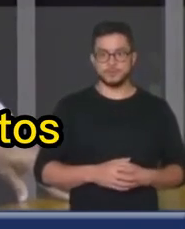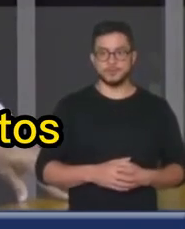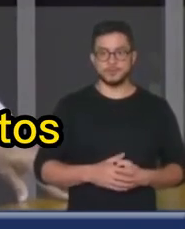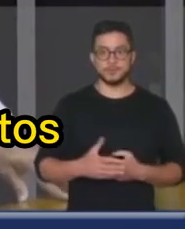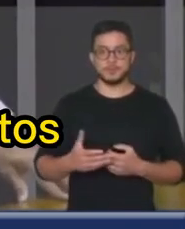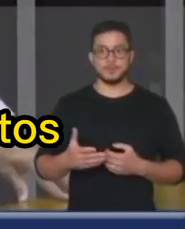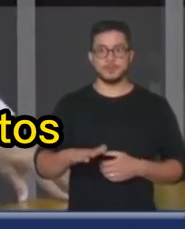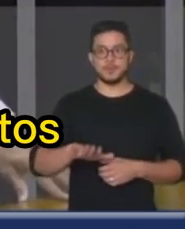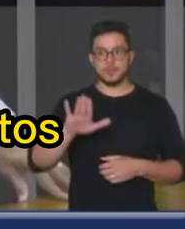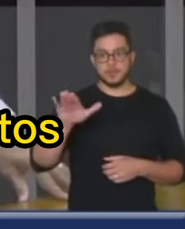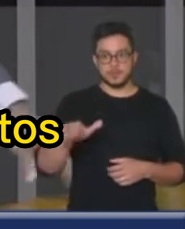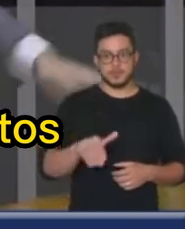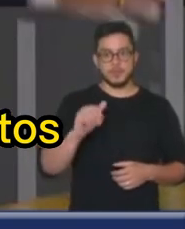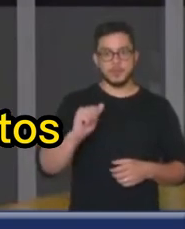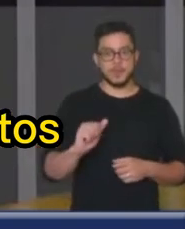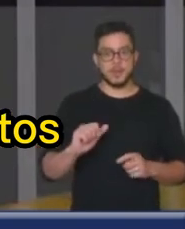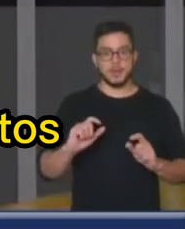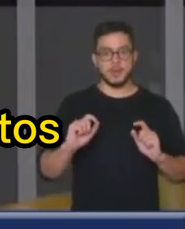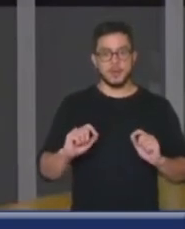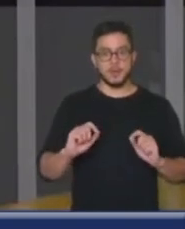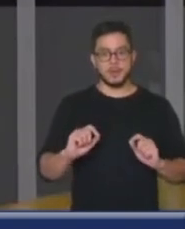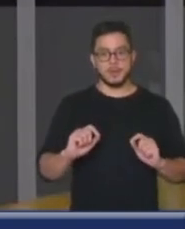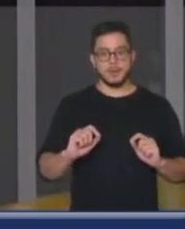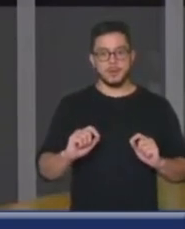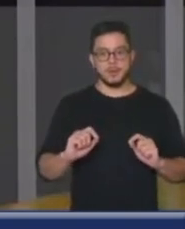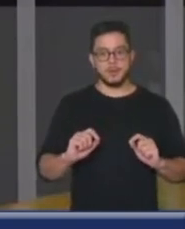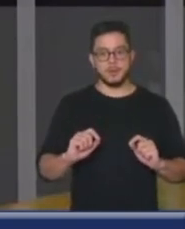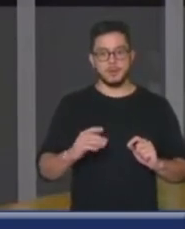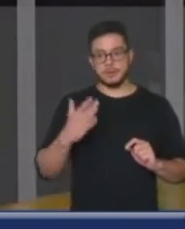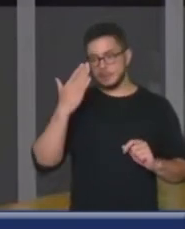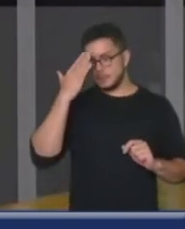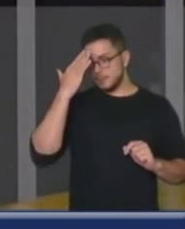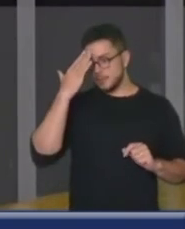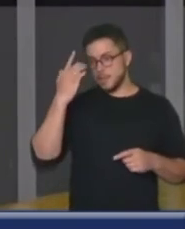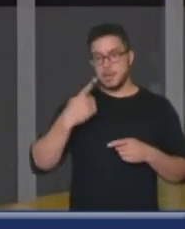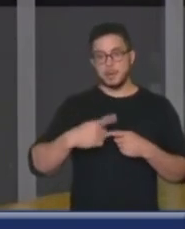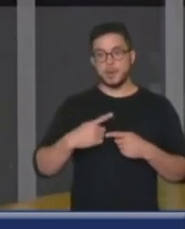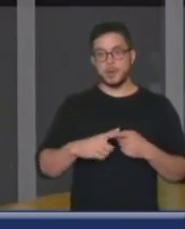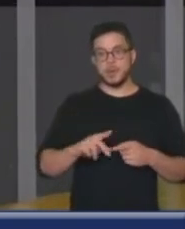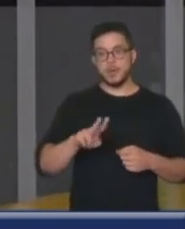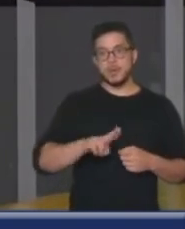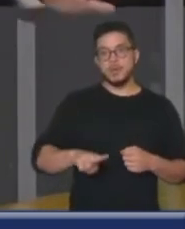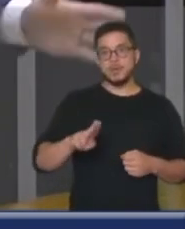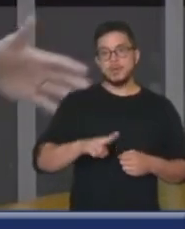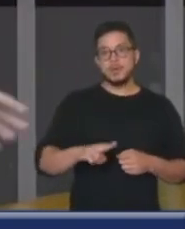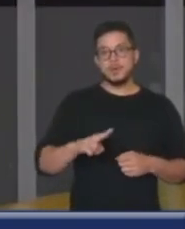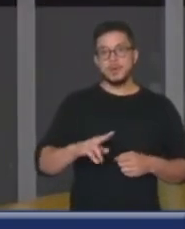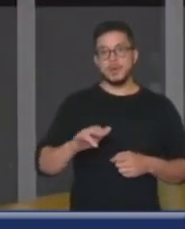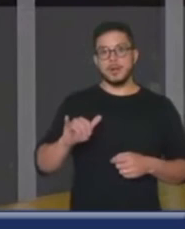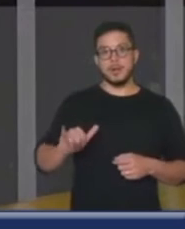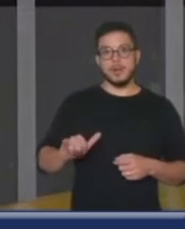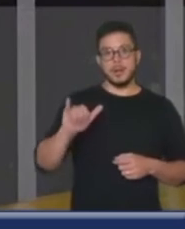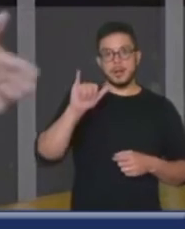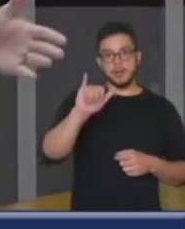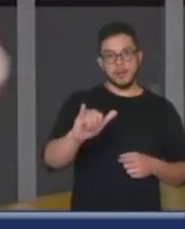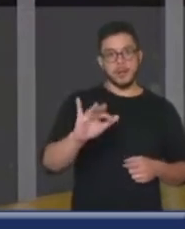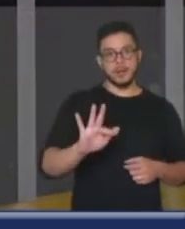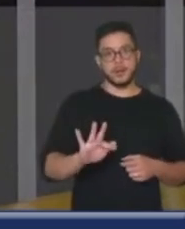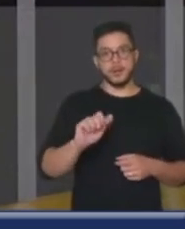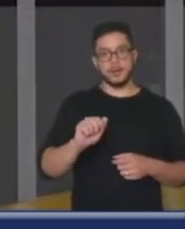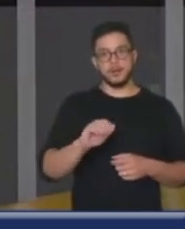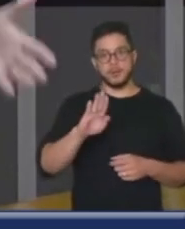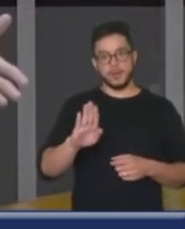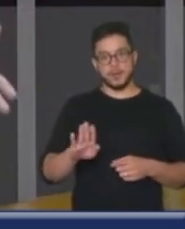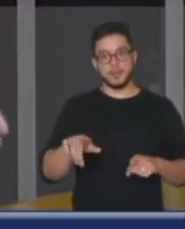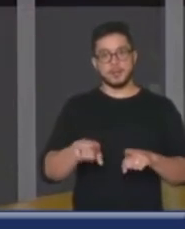possa prestar esclarecimento sobre o avião da FAB que ele utilizou para ir a leilão de cavalos. Vamos convocar a ministra do Turismo para que